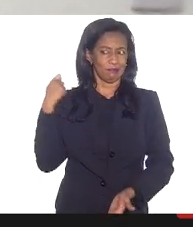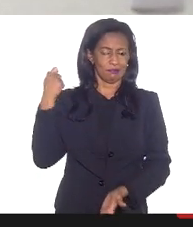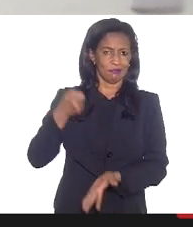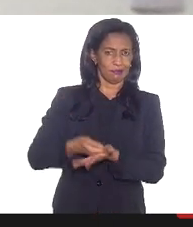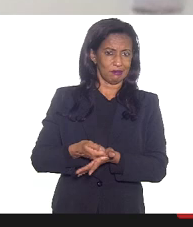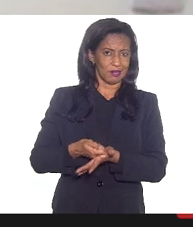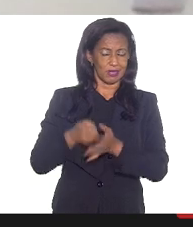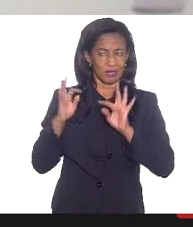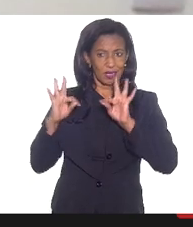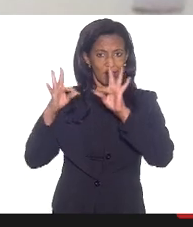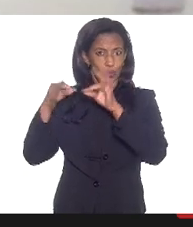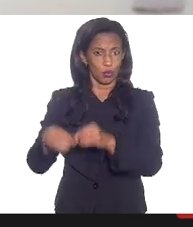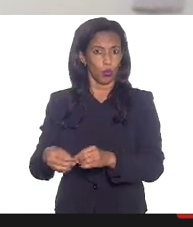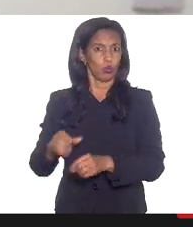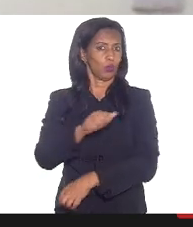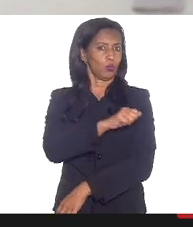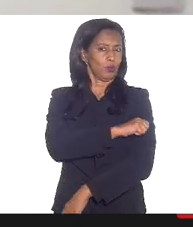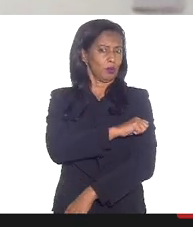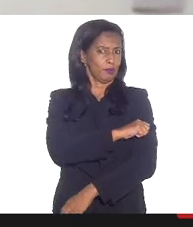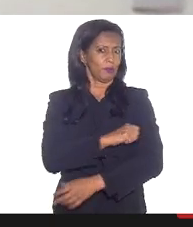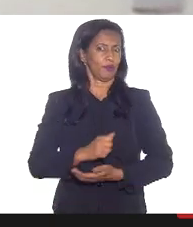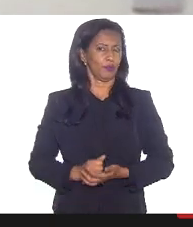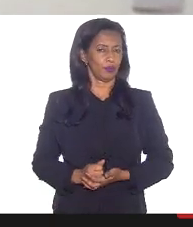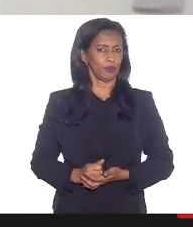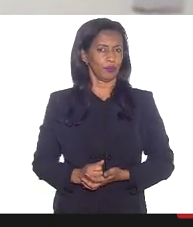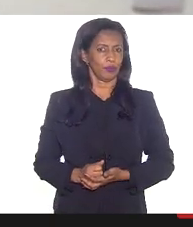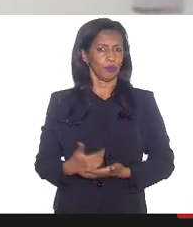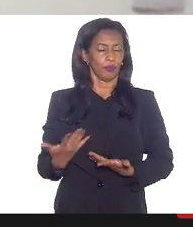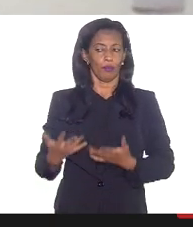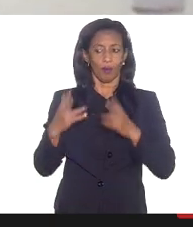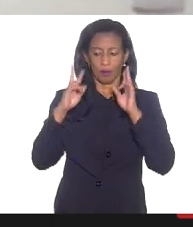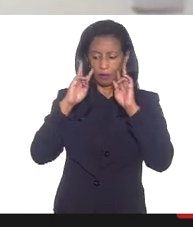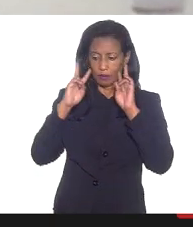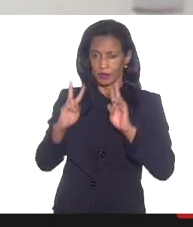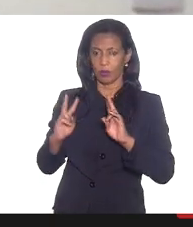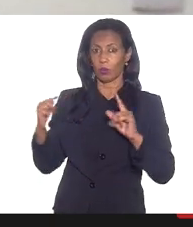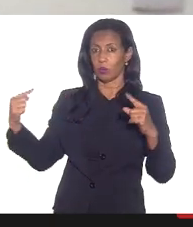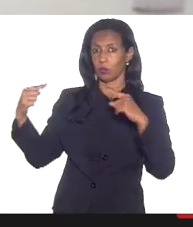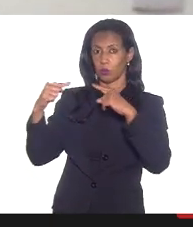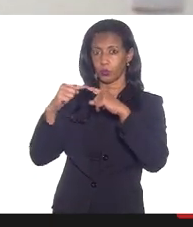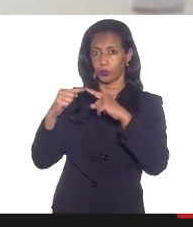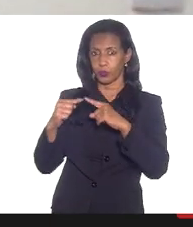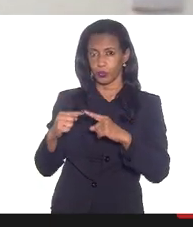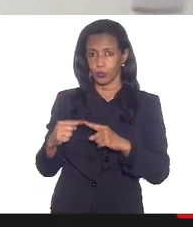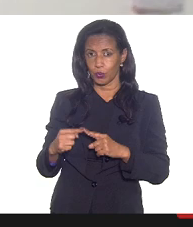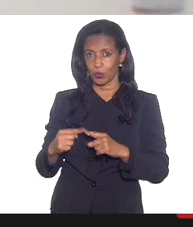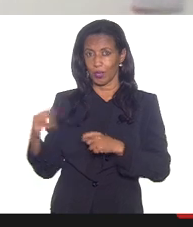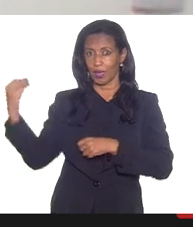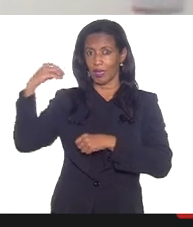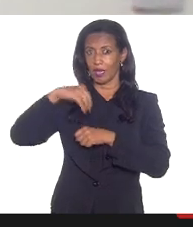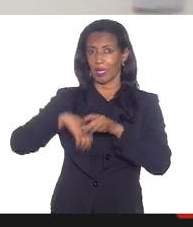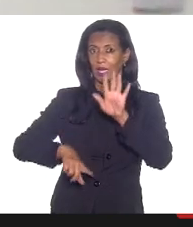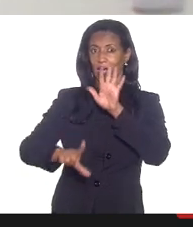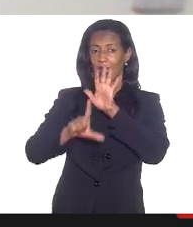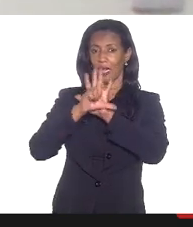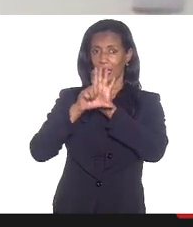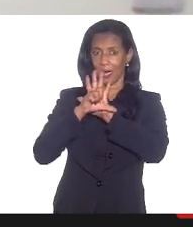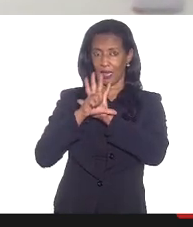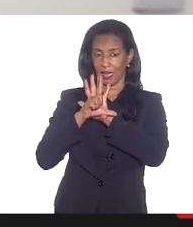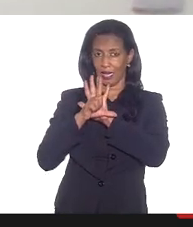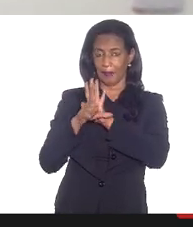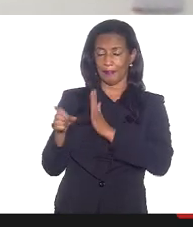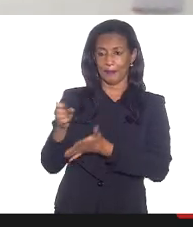garantido a todas e todos os estudantes uma perspectiva que esteja de acordo com o que prevê a Lei de Diretrizes e Bases da